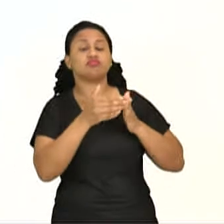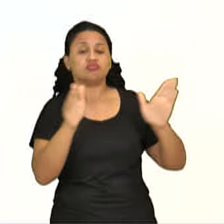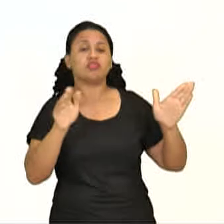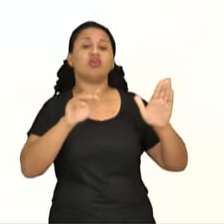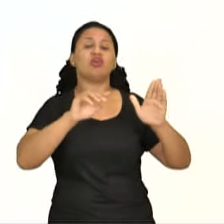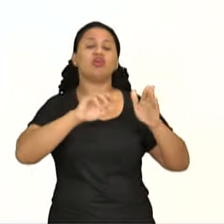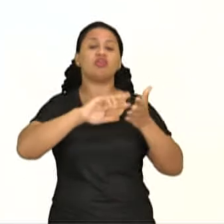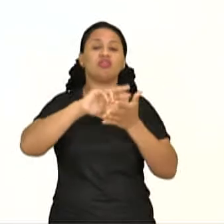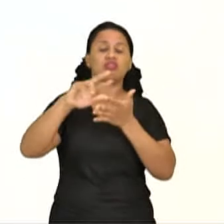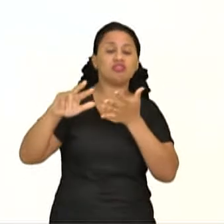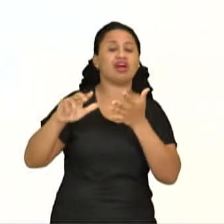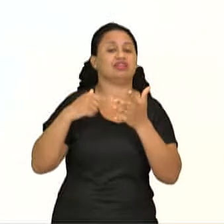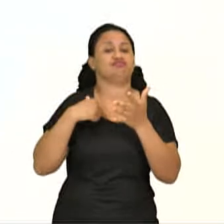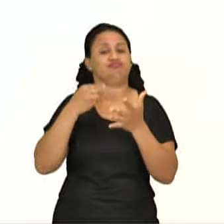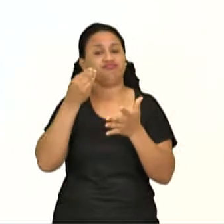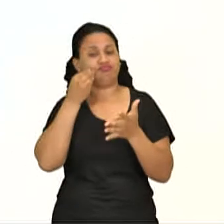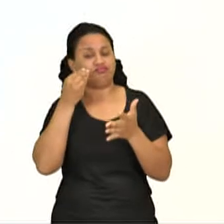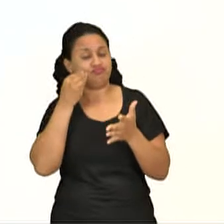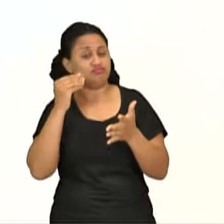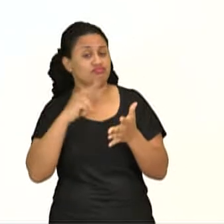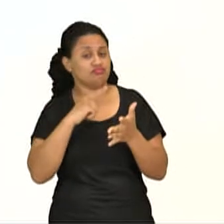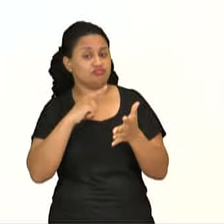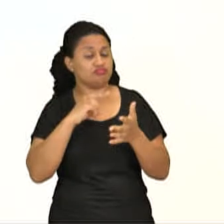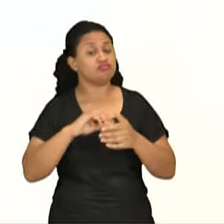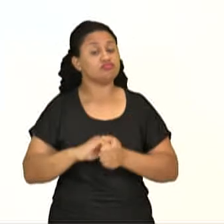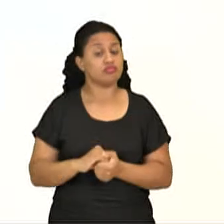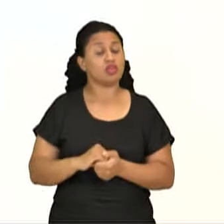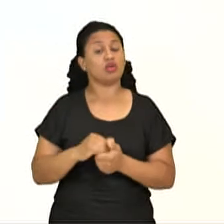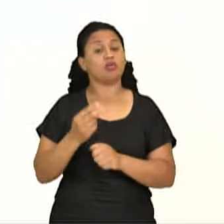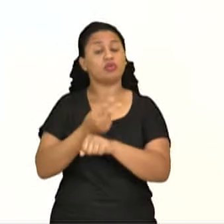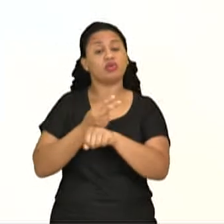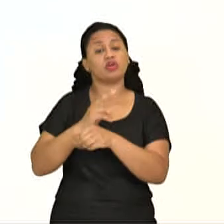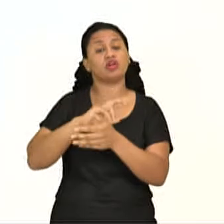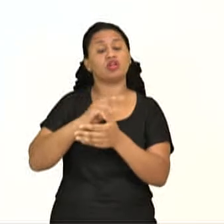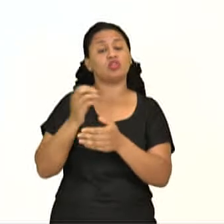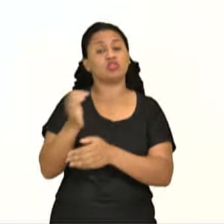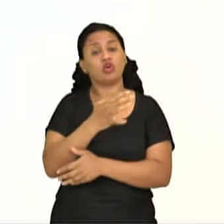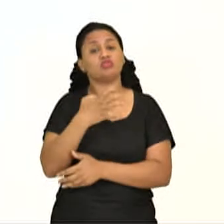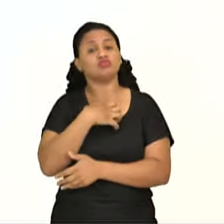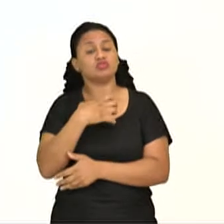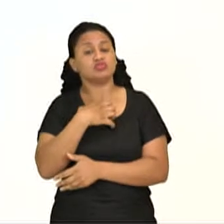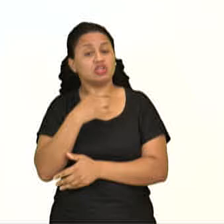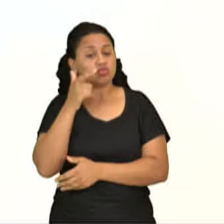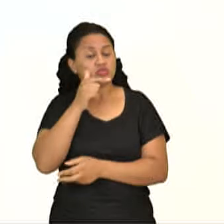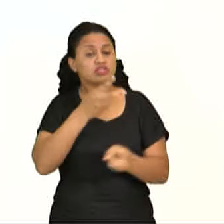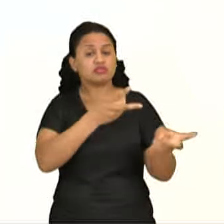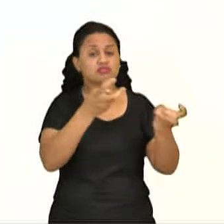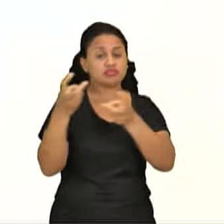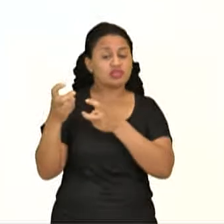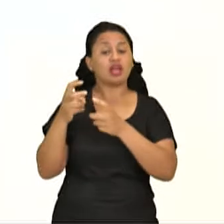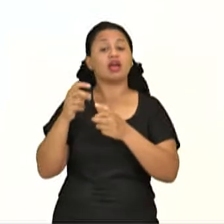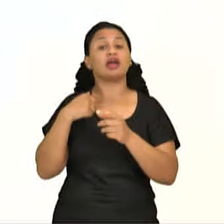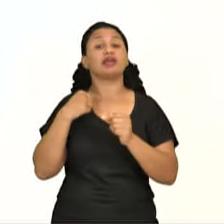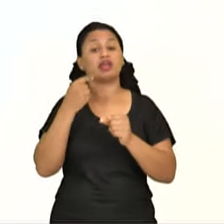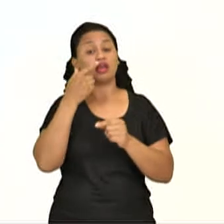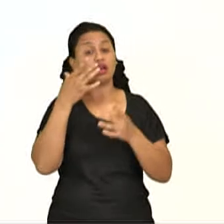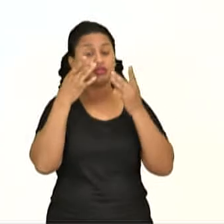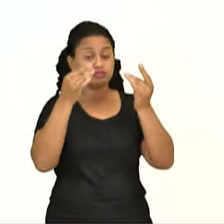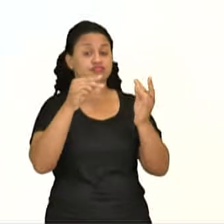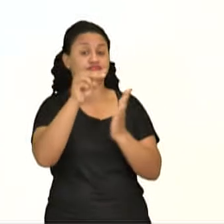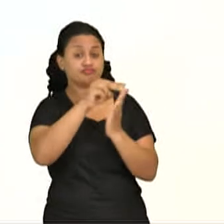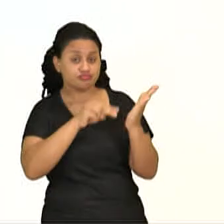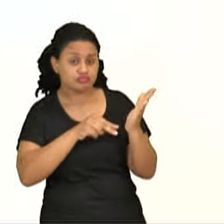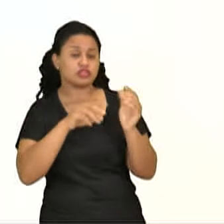variados experimentalismos, buscando novas formas de captar a atenção do leitor. Os romances podem ser